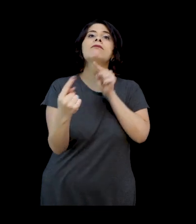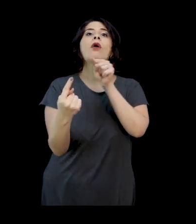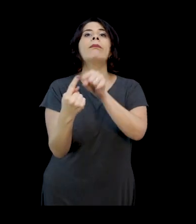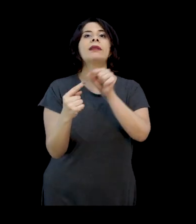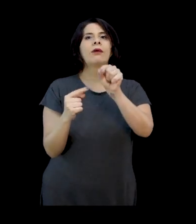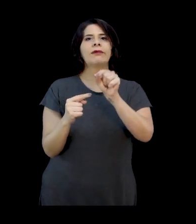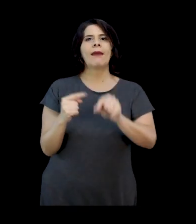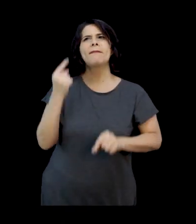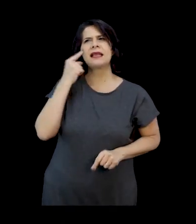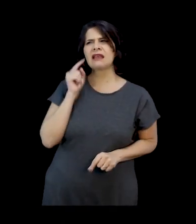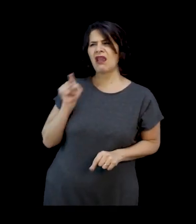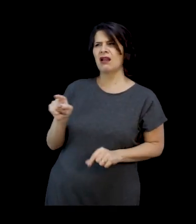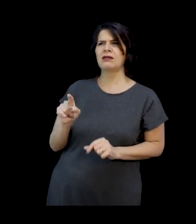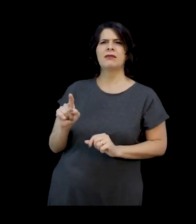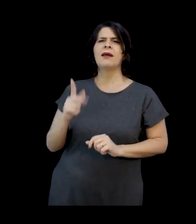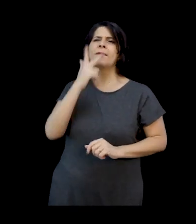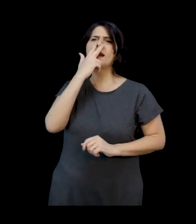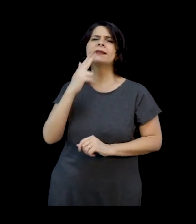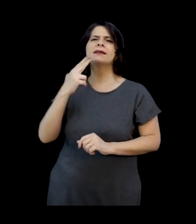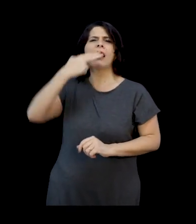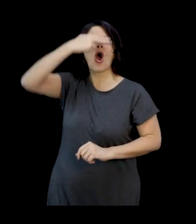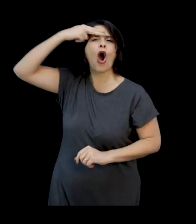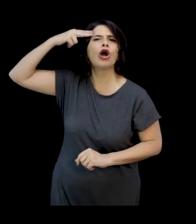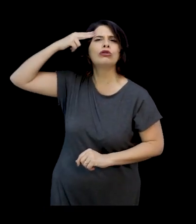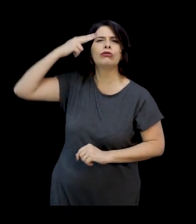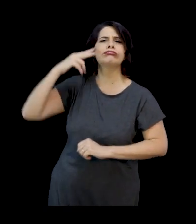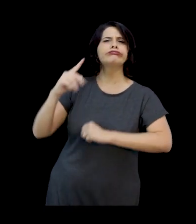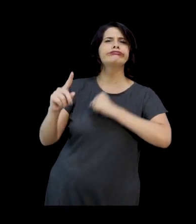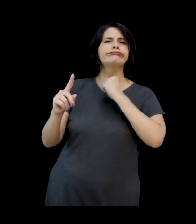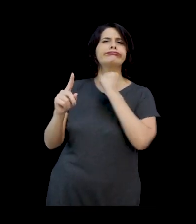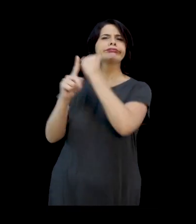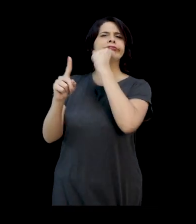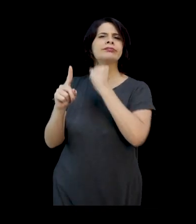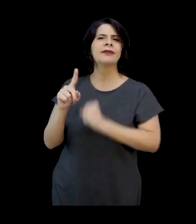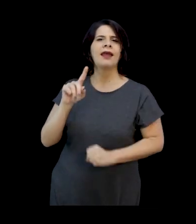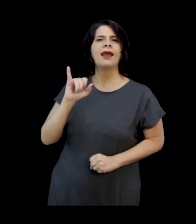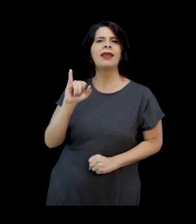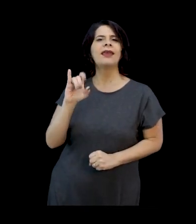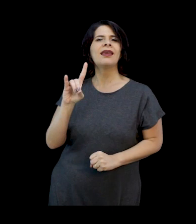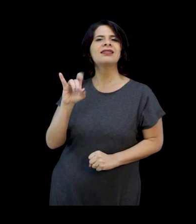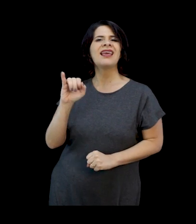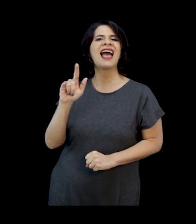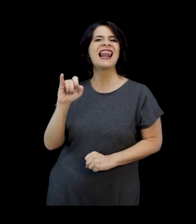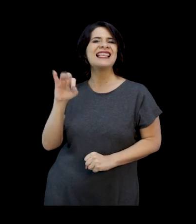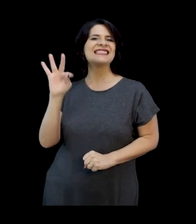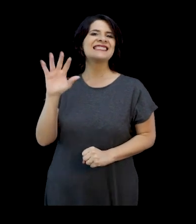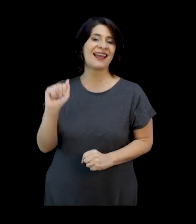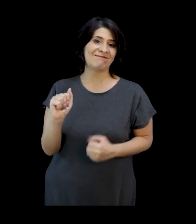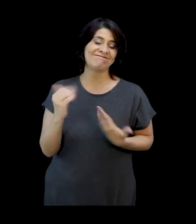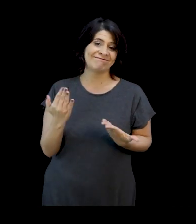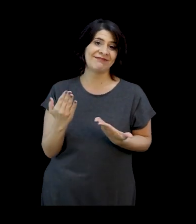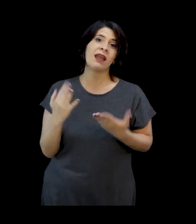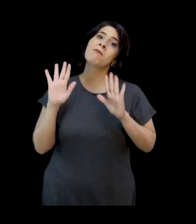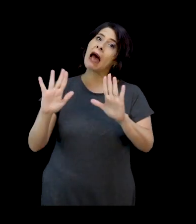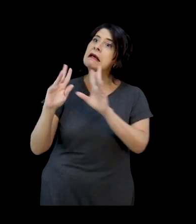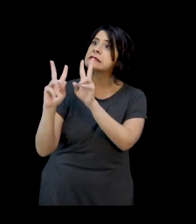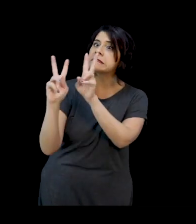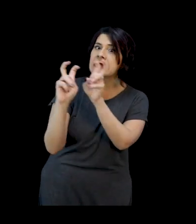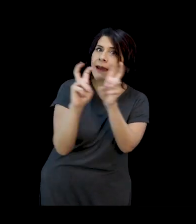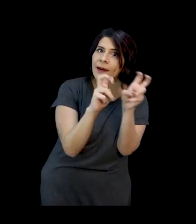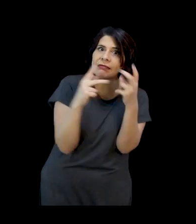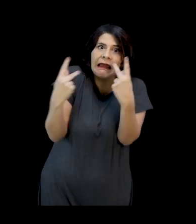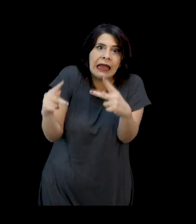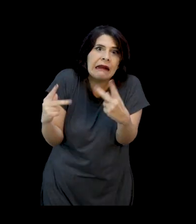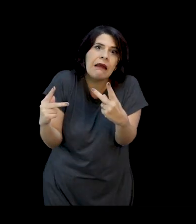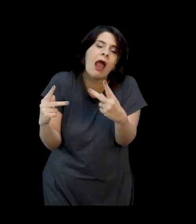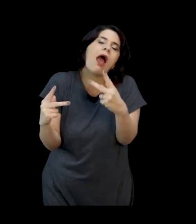a pecha de idealista, os temas dos quais ele está tratando, e sobretudo o tema da cultura, são temas